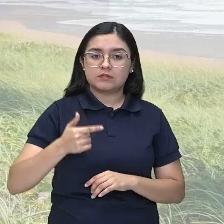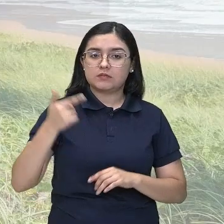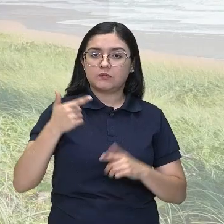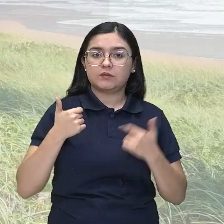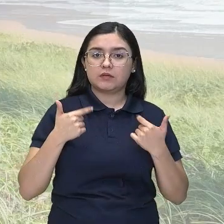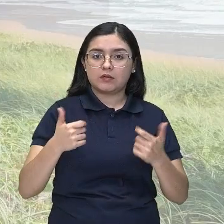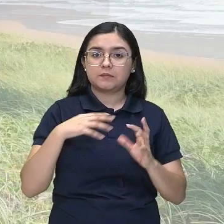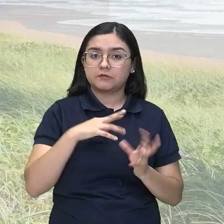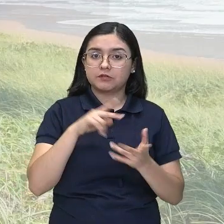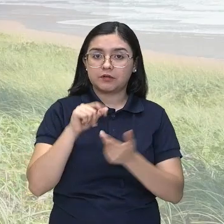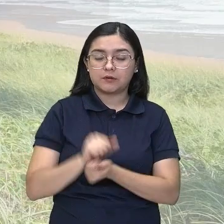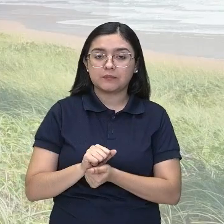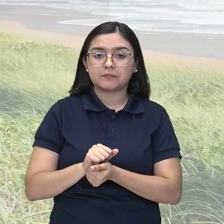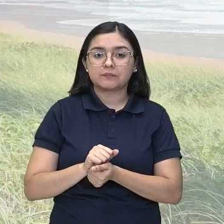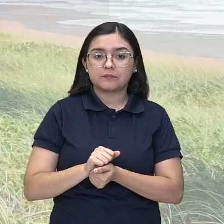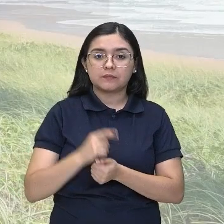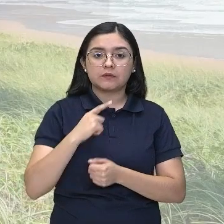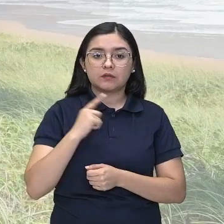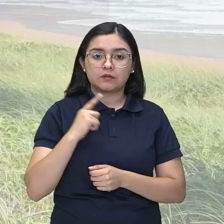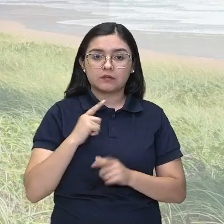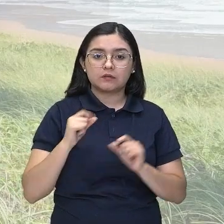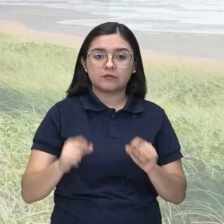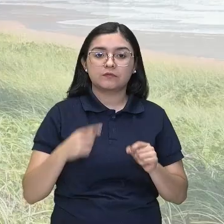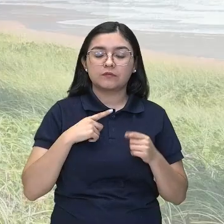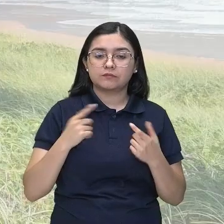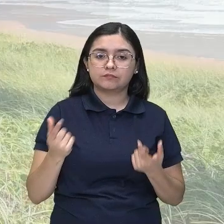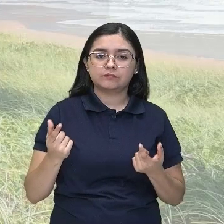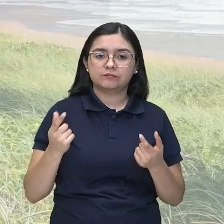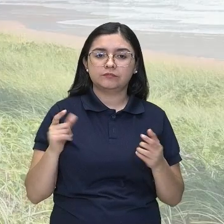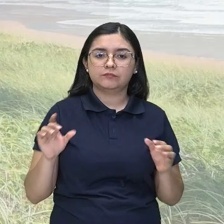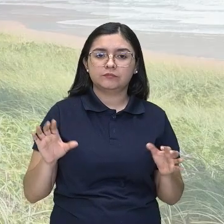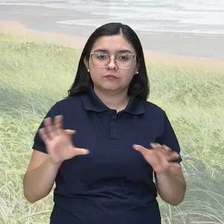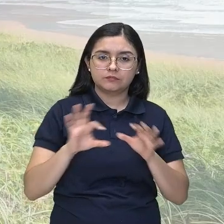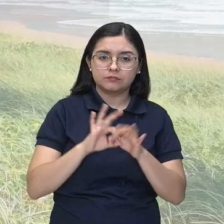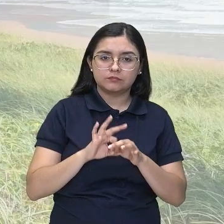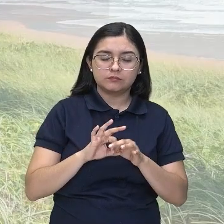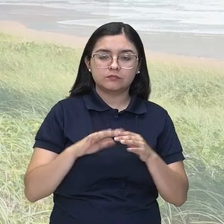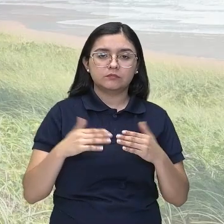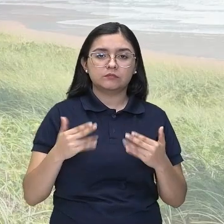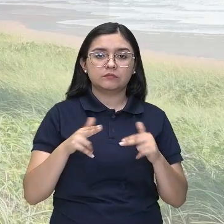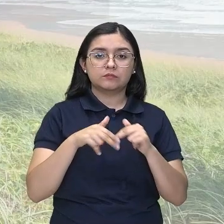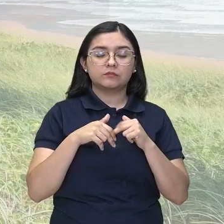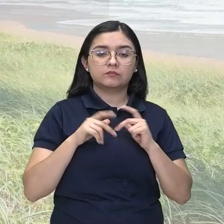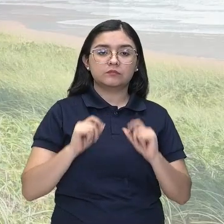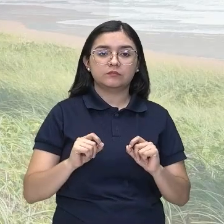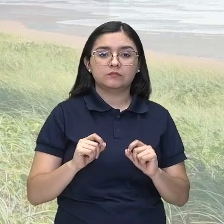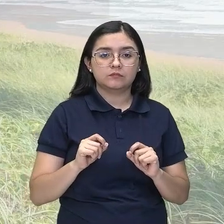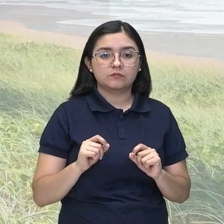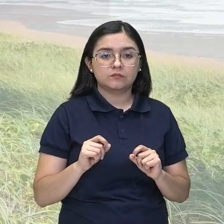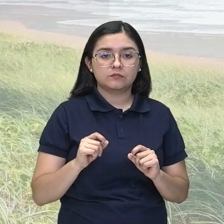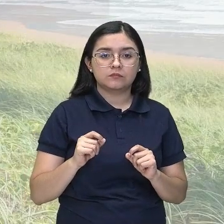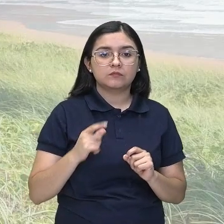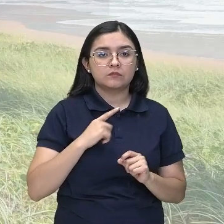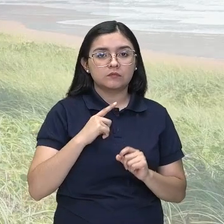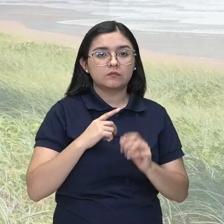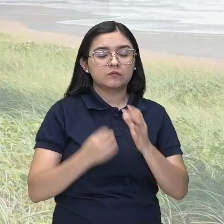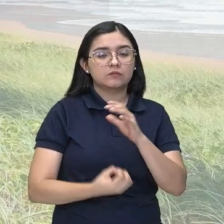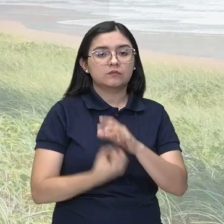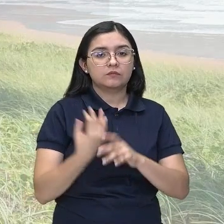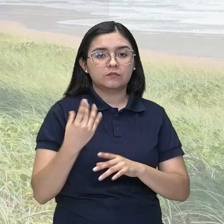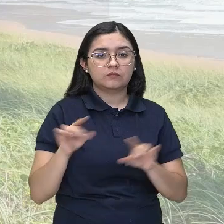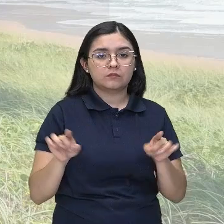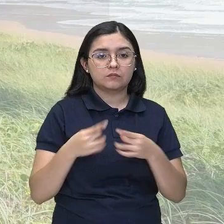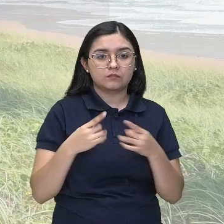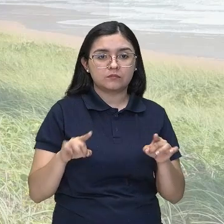Mundial, foi tomar partido dos aliados e, em função disso, compôs a Canção do